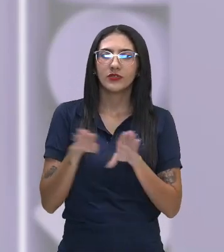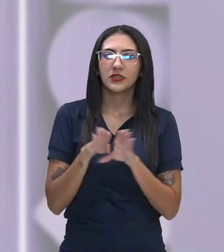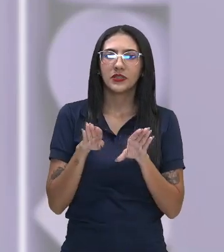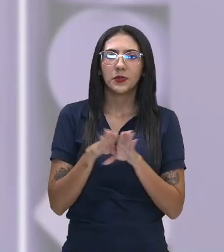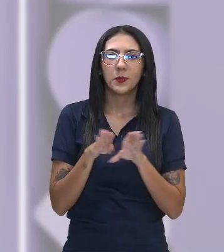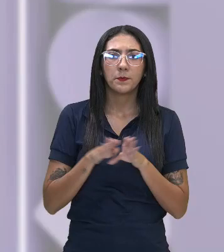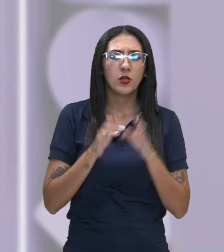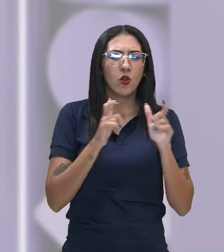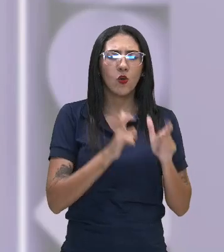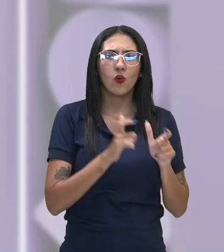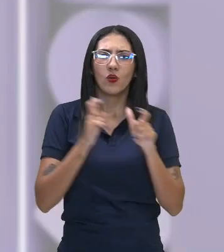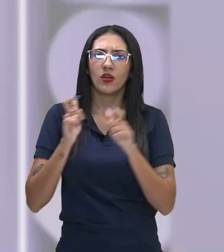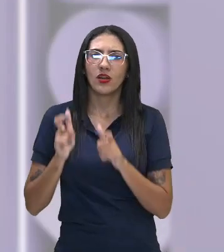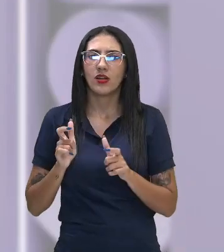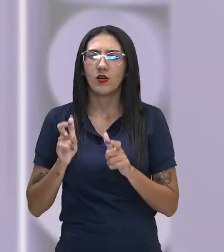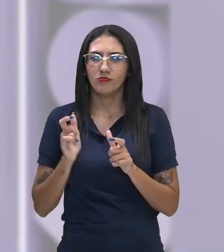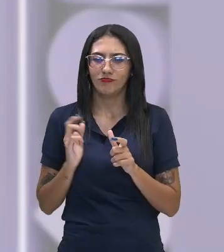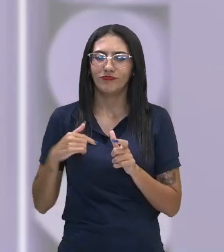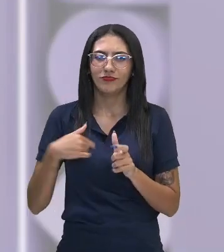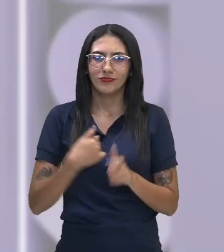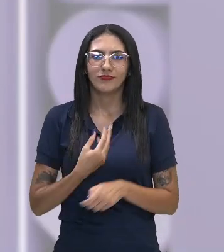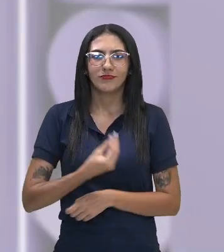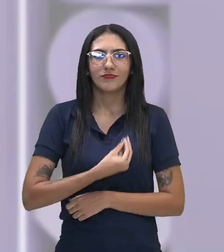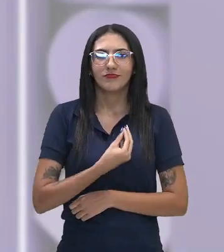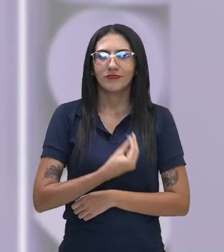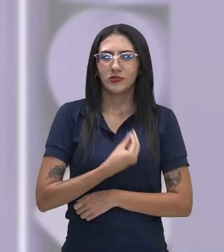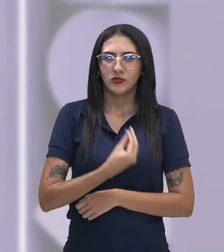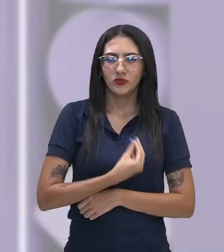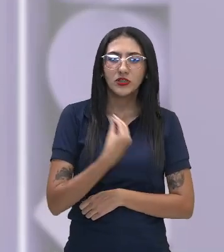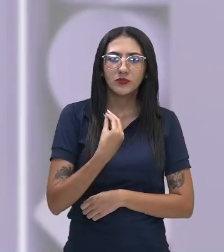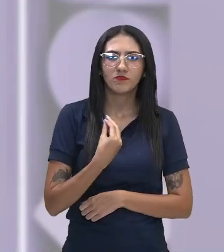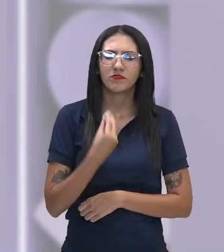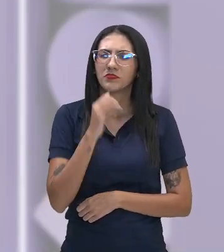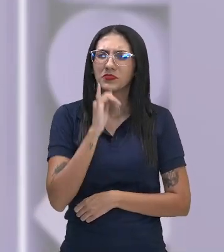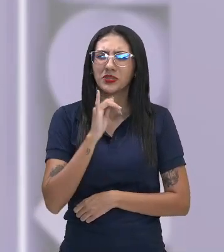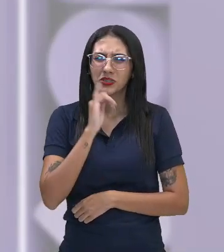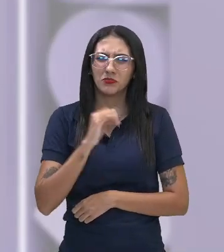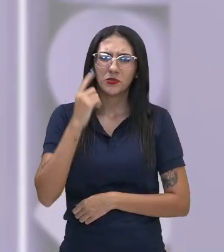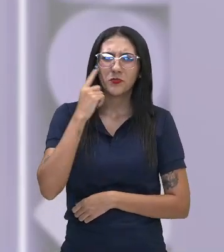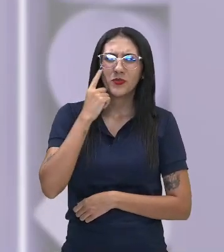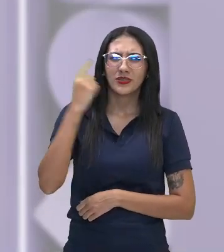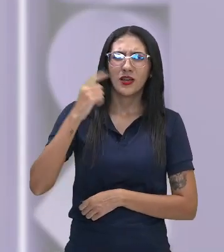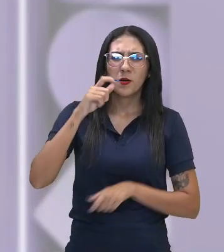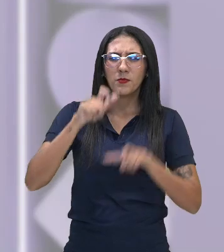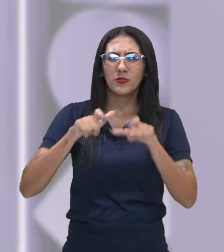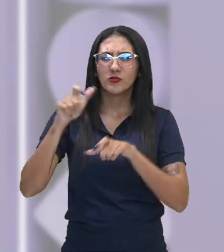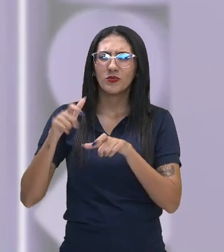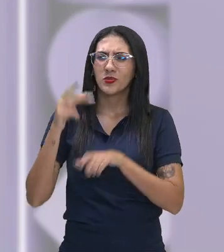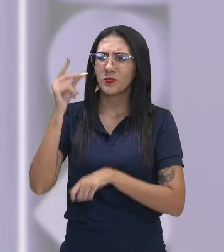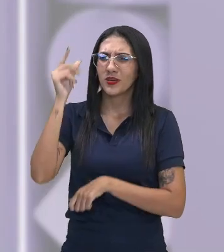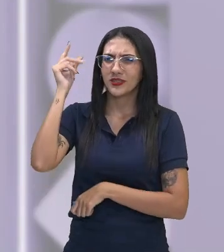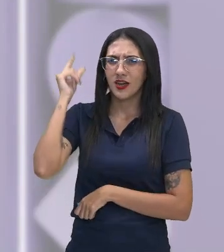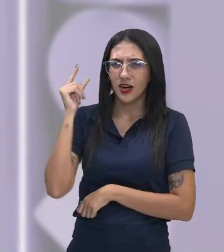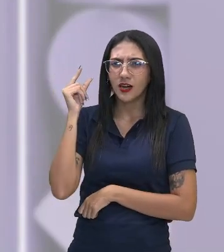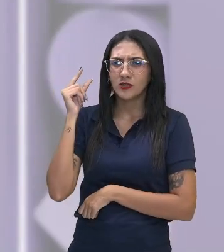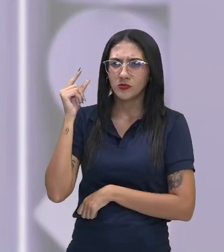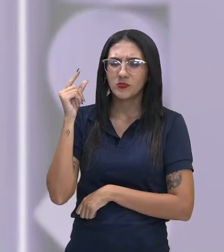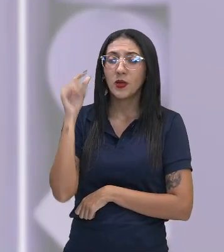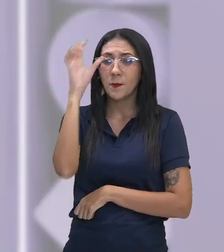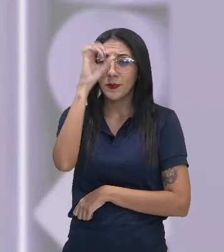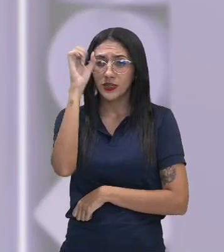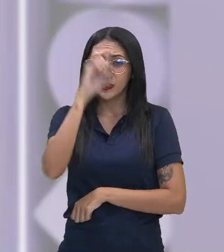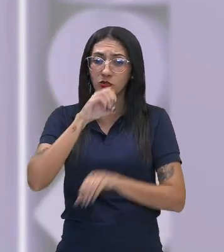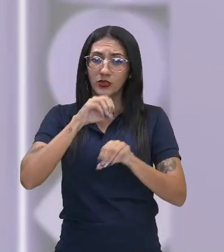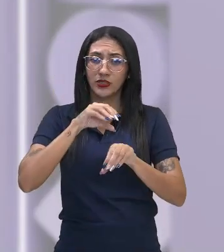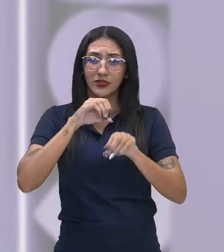chão existencial de pessoas que já passaram, pessoas que vivem essa fé e pessoas que, de certa